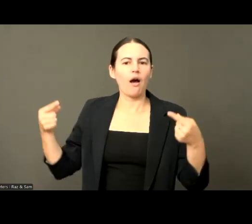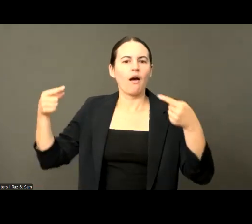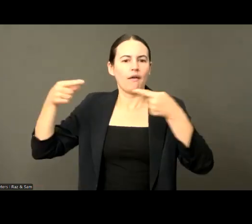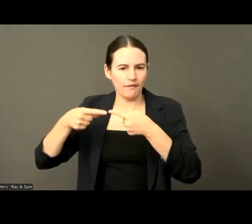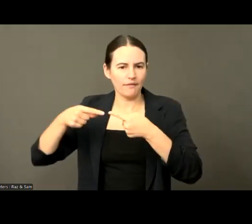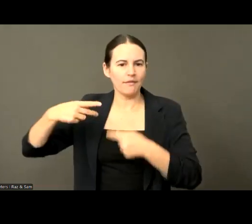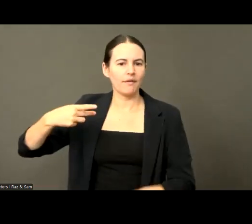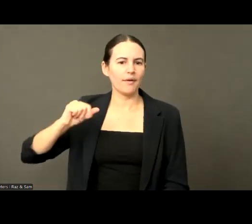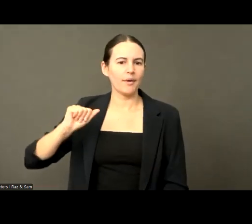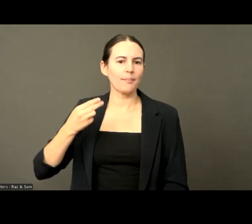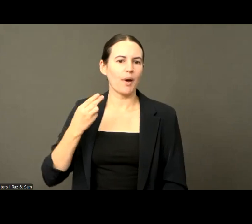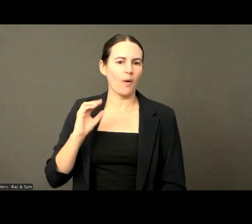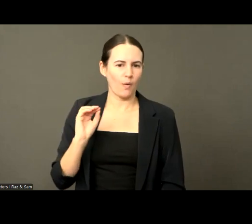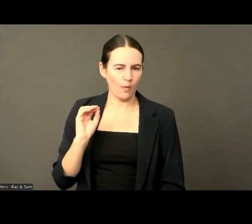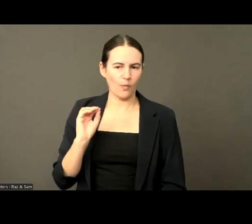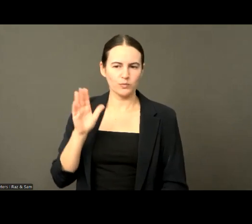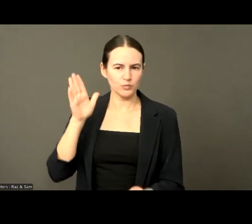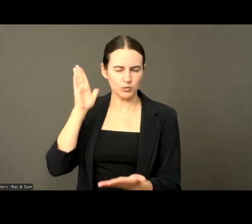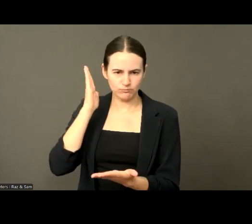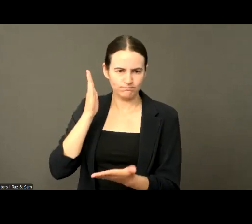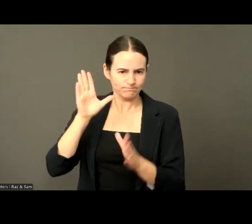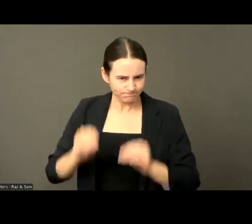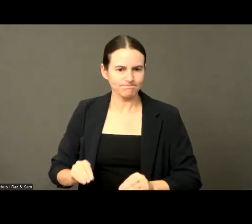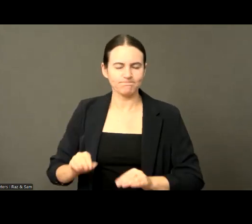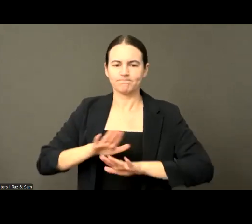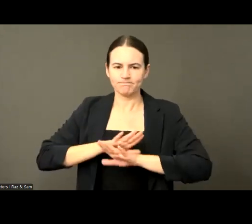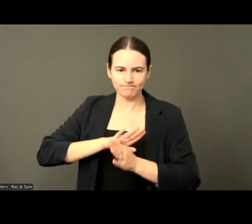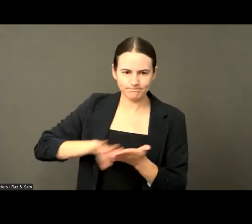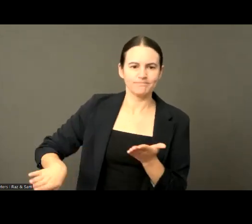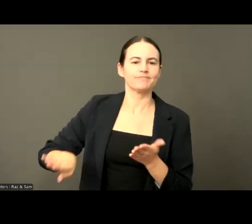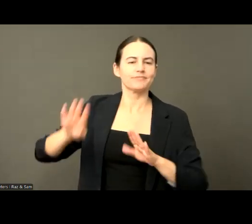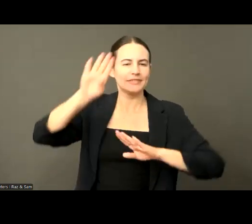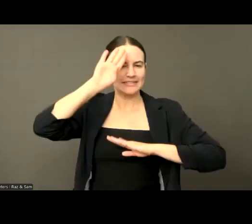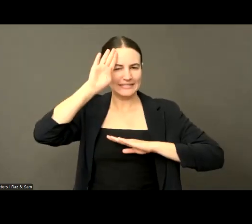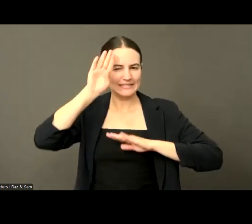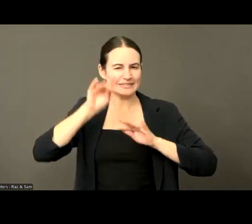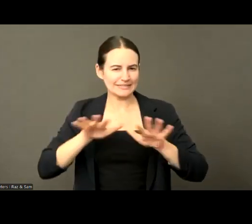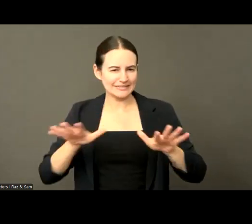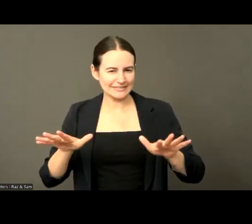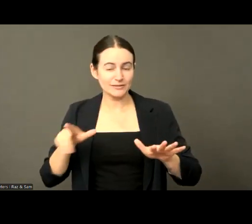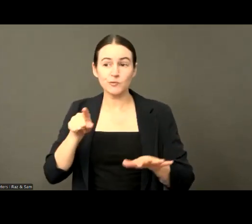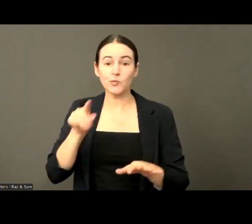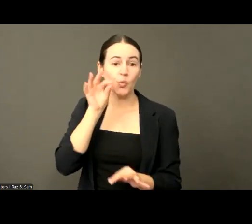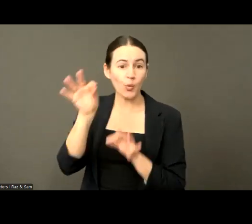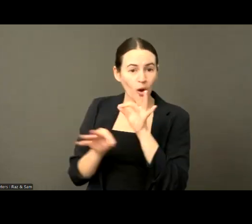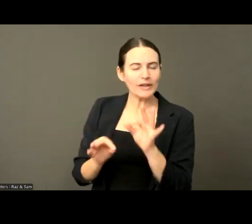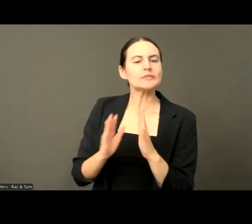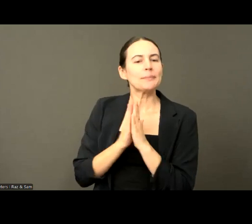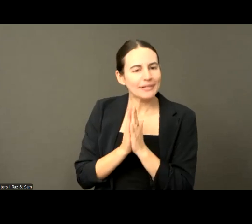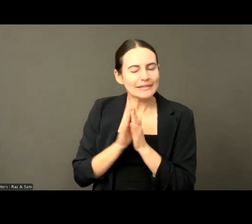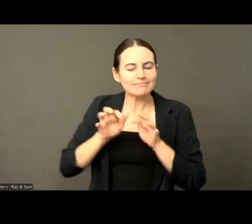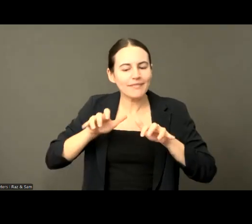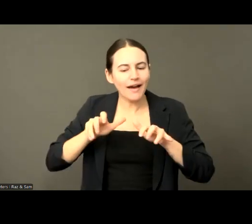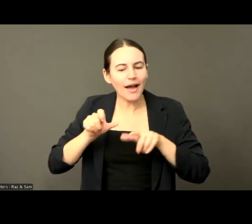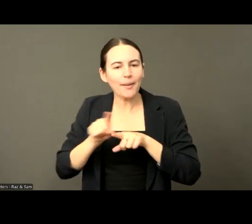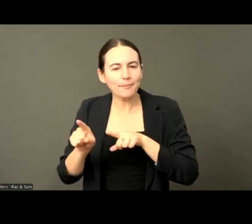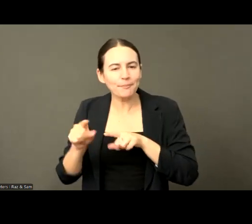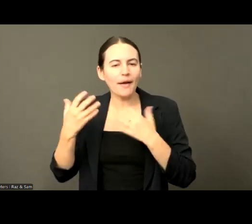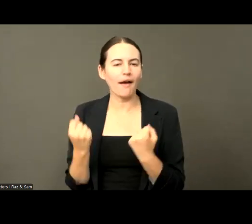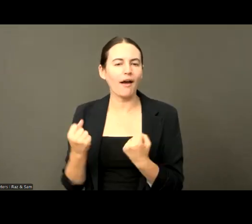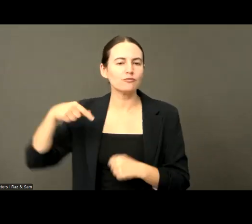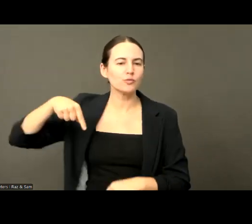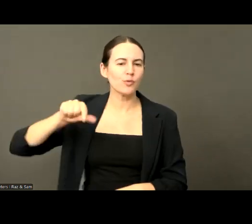as doenças transmissíveis múltiplas e baixo as iniciativas da PAR. Por favor, não esqueçam suas